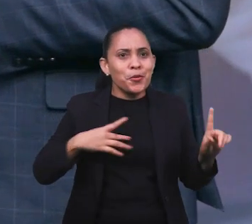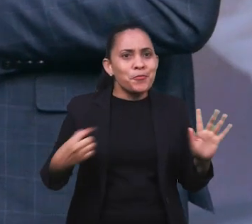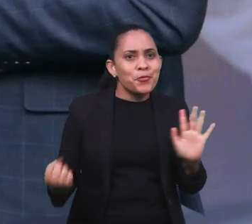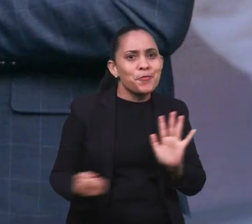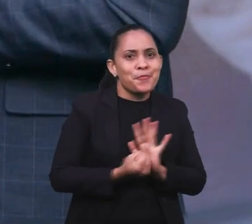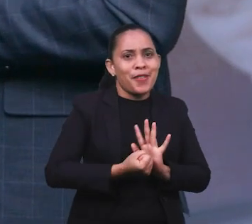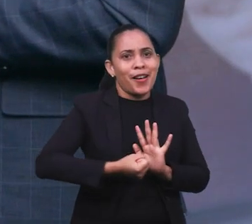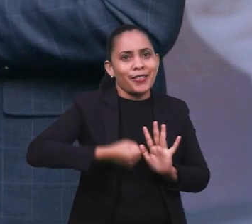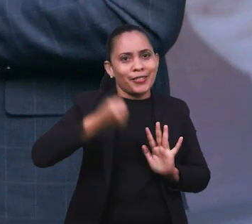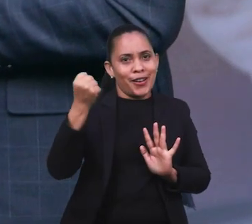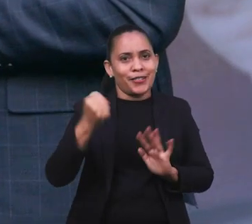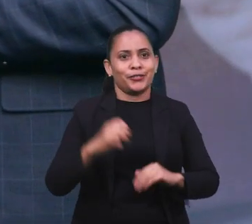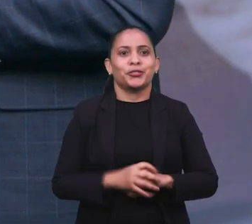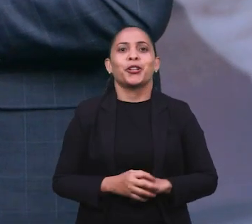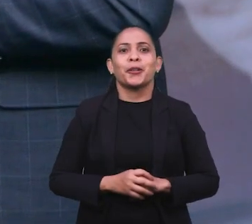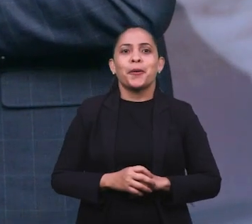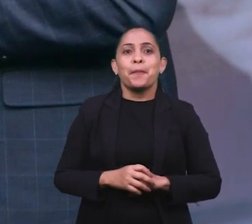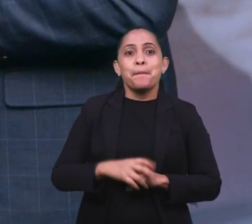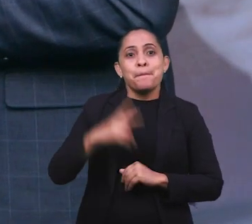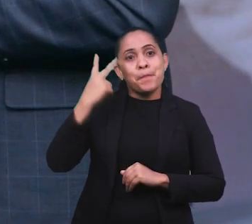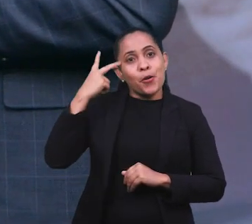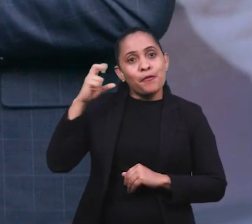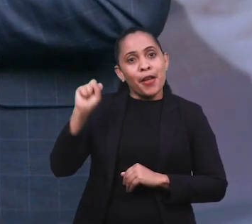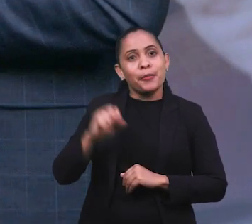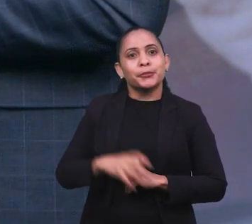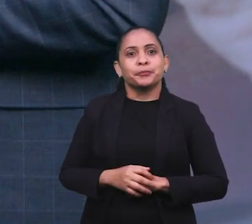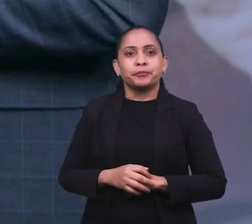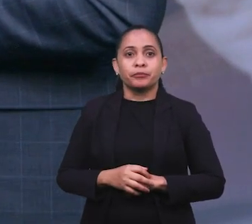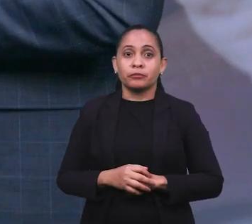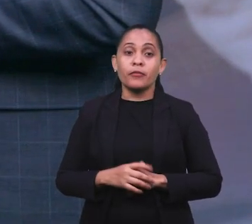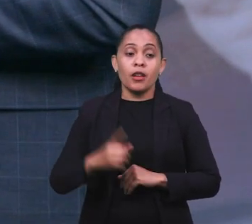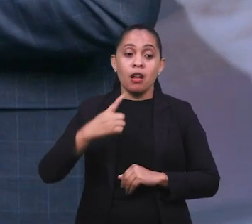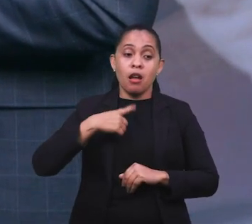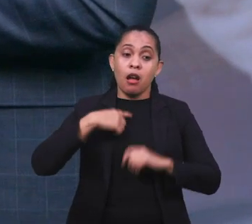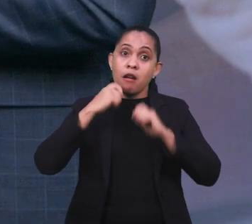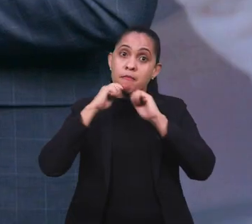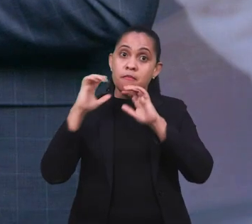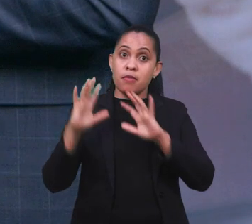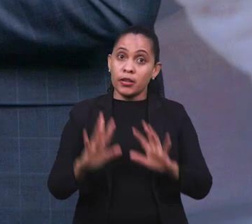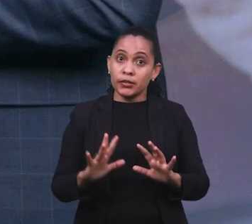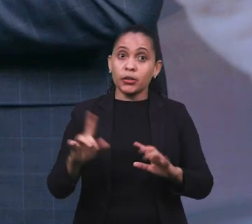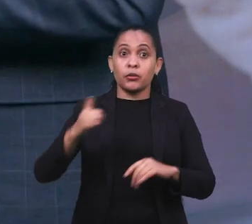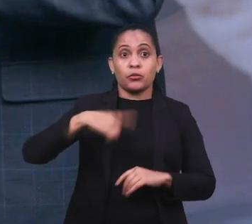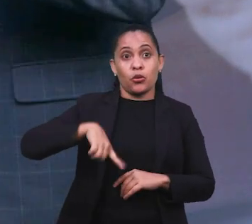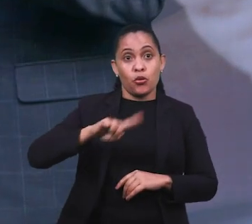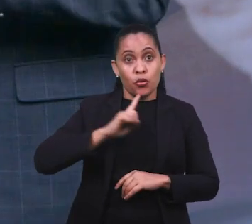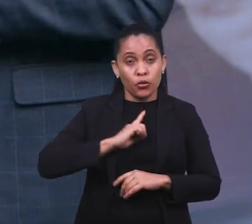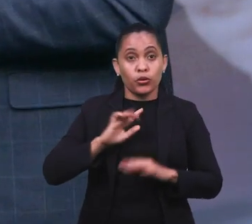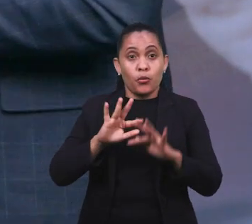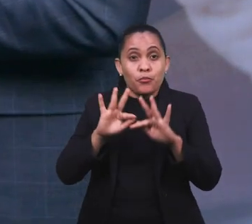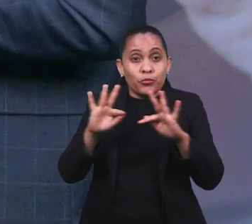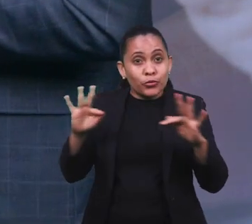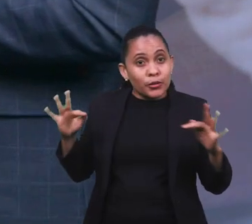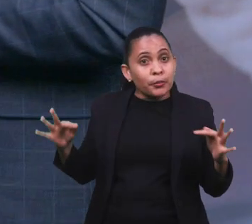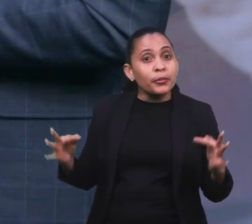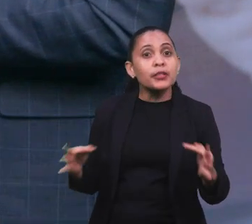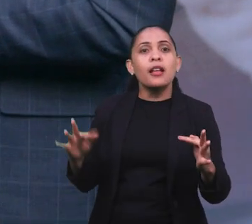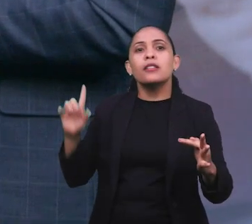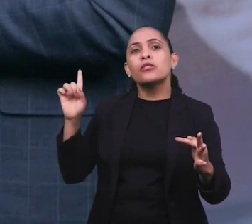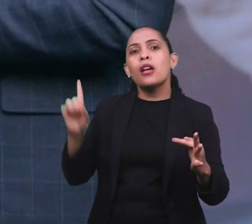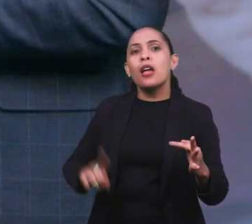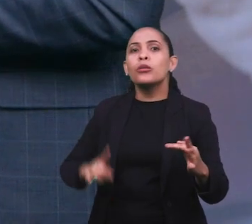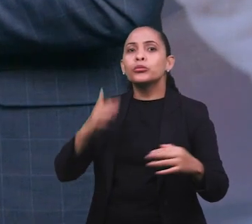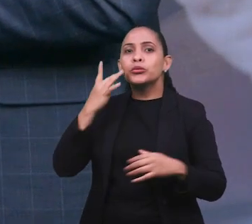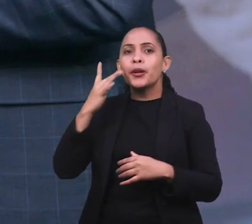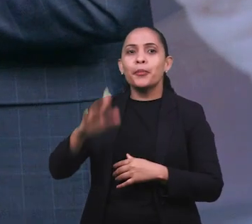marcante, né? Que fala lá do livro de Provérbios, ó. O galardão da humildade, ou seja, a recompensa da humildade